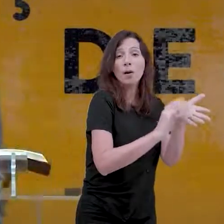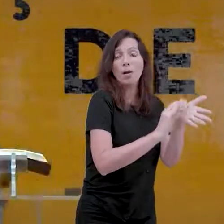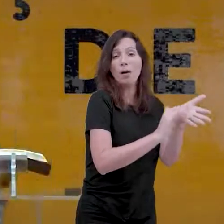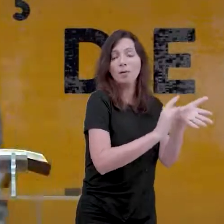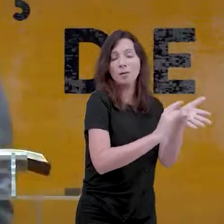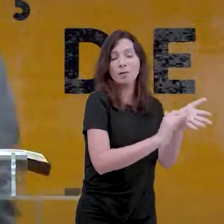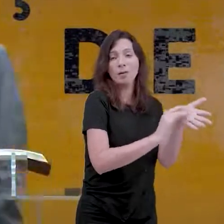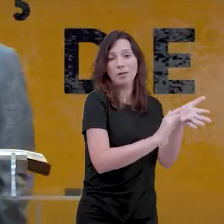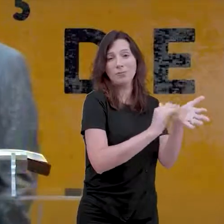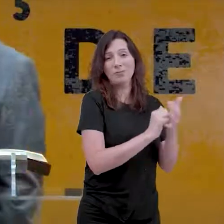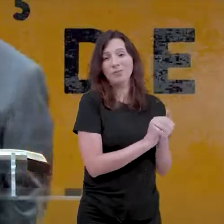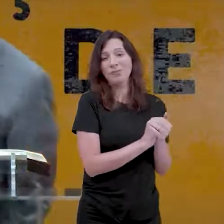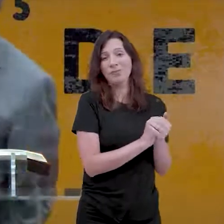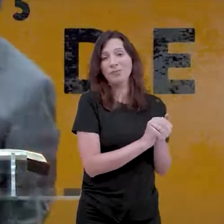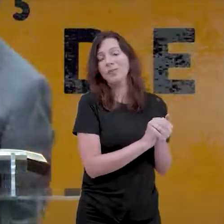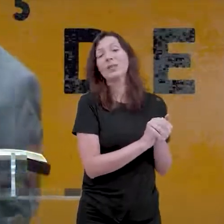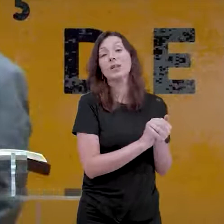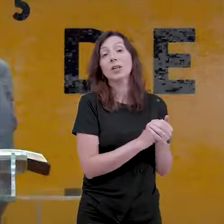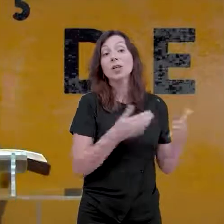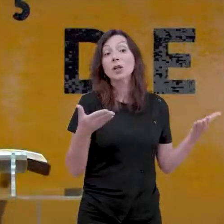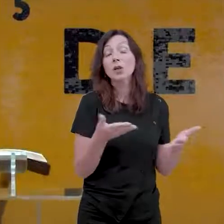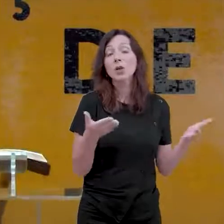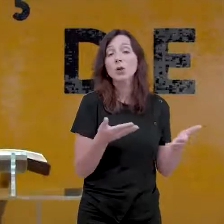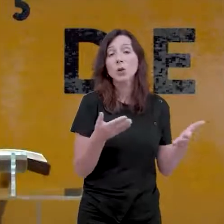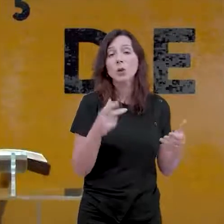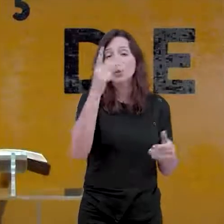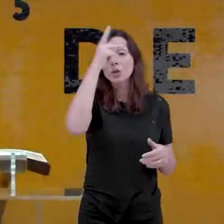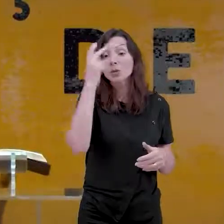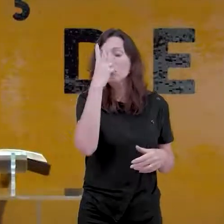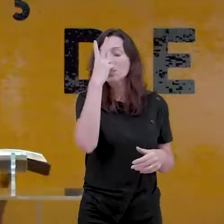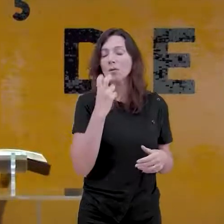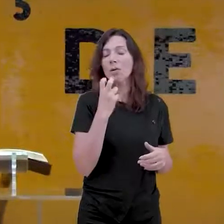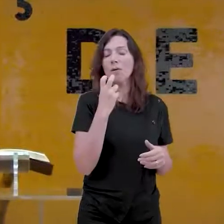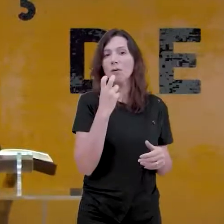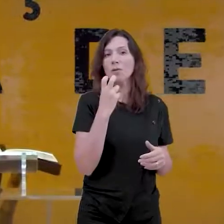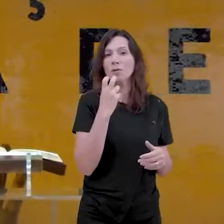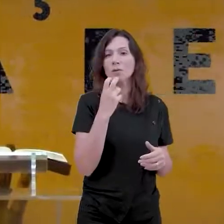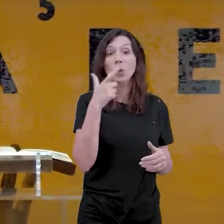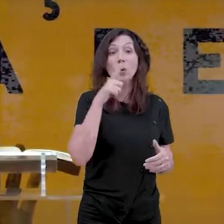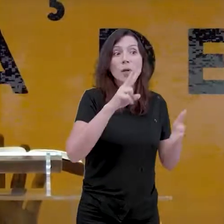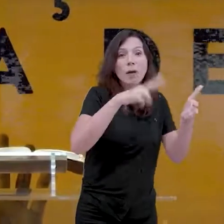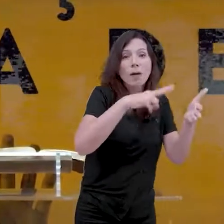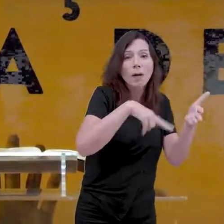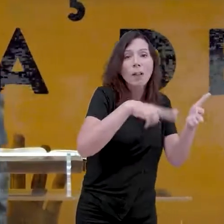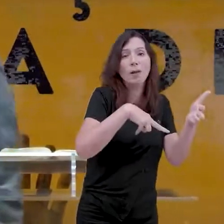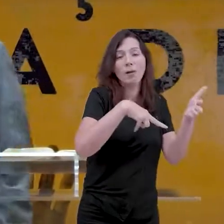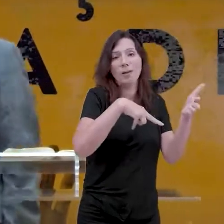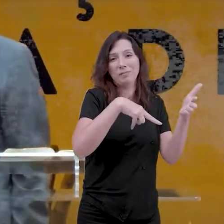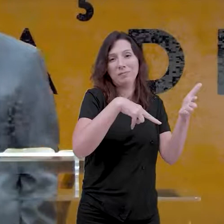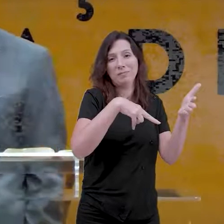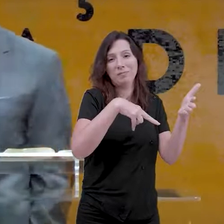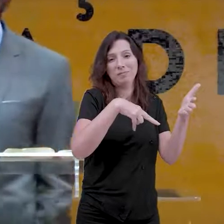com sinais salientes, de modo que cegos do mundo inteiro pudessem ter acesso ao conhecimento,